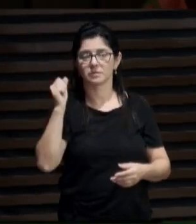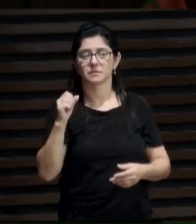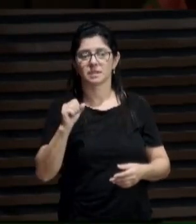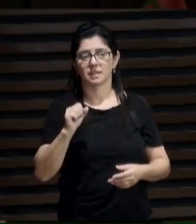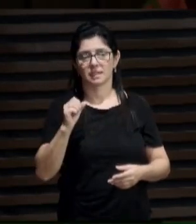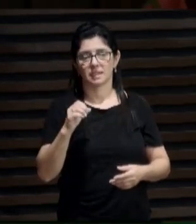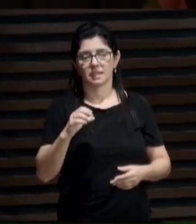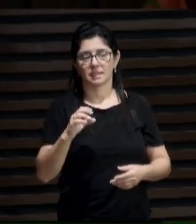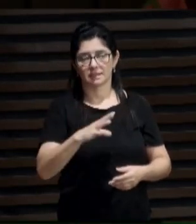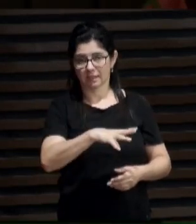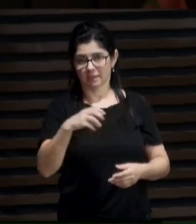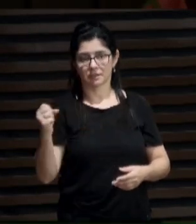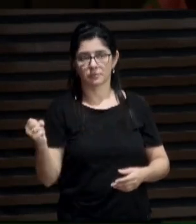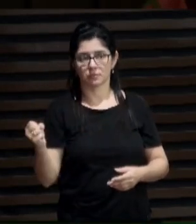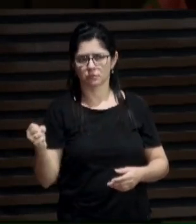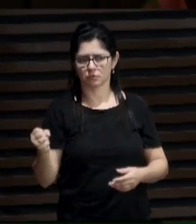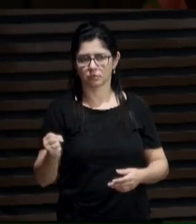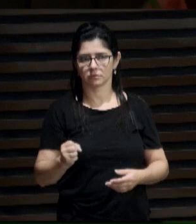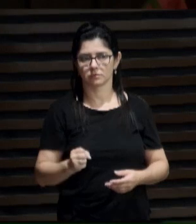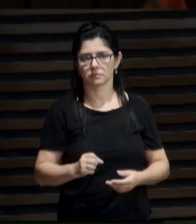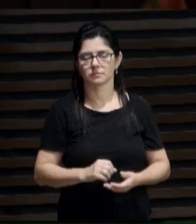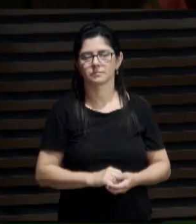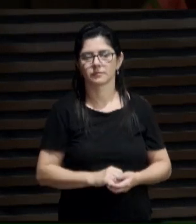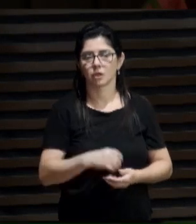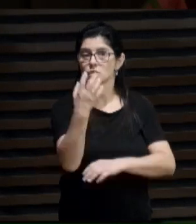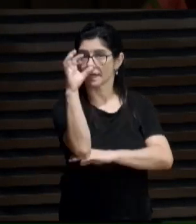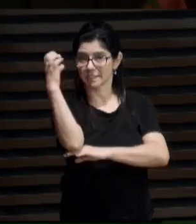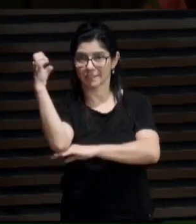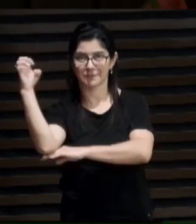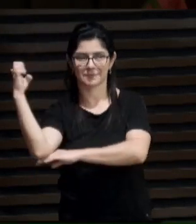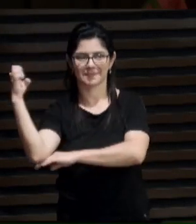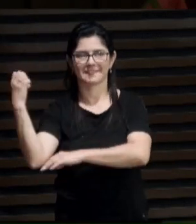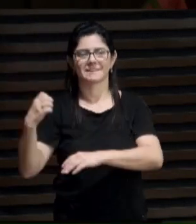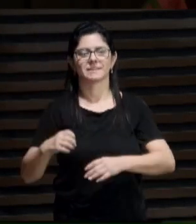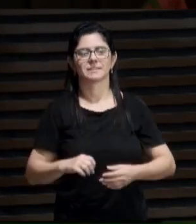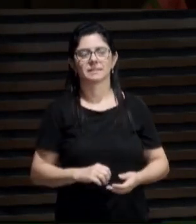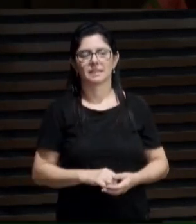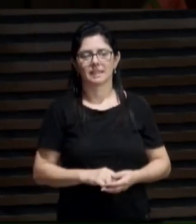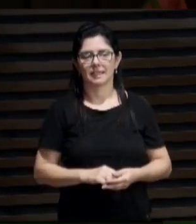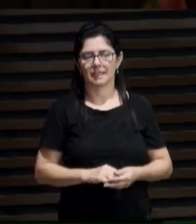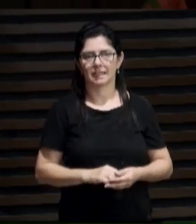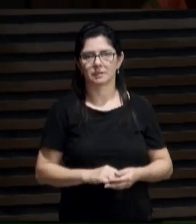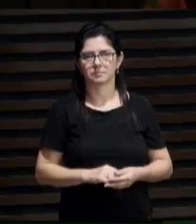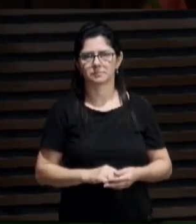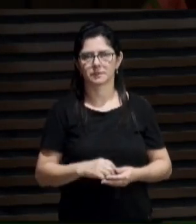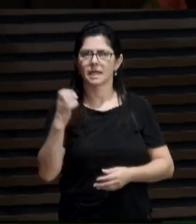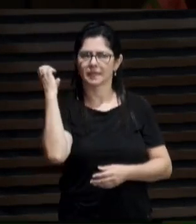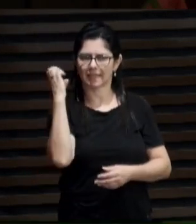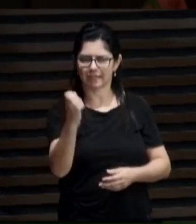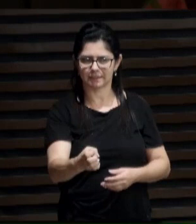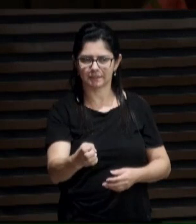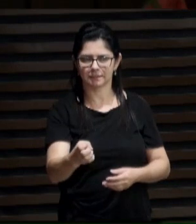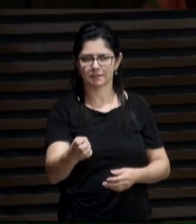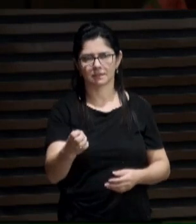Éden, vemos seus filhos num contexto de adoração, no qual Caim e Abel